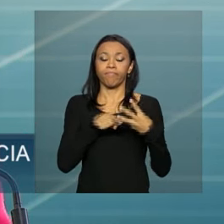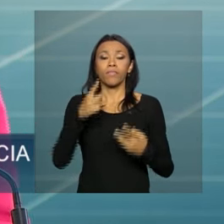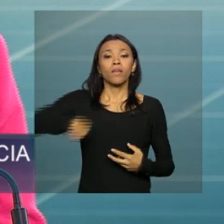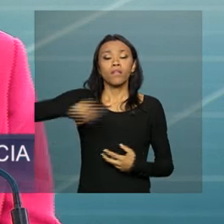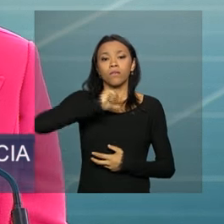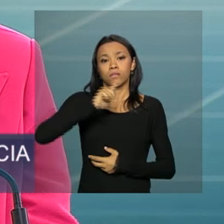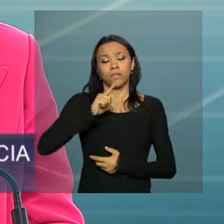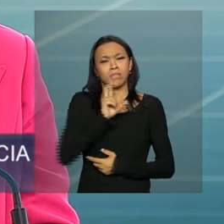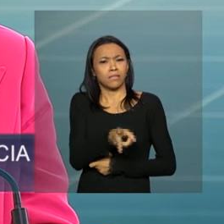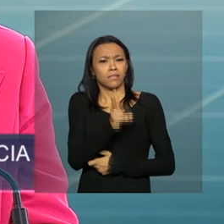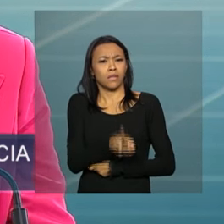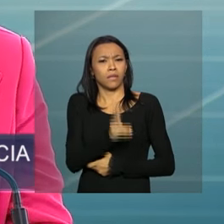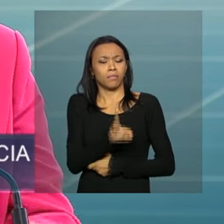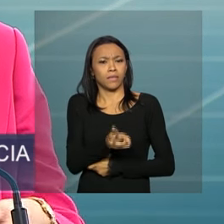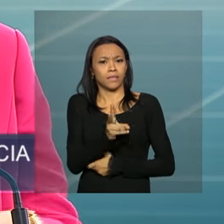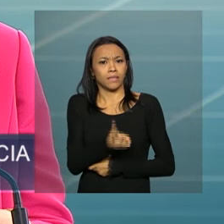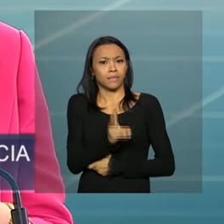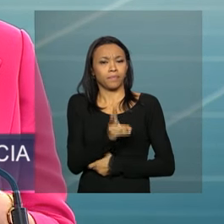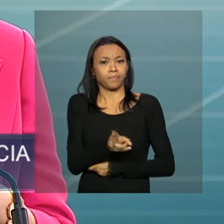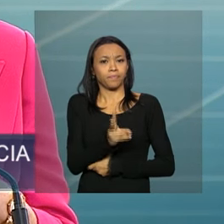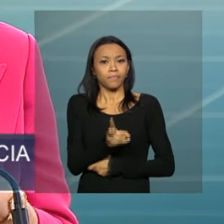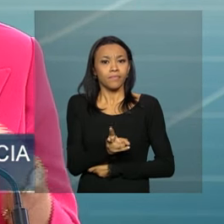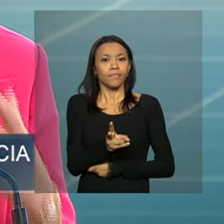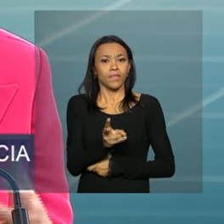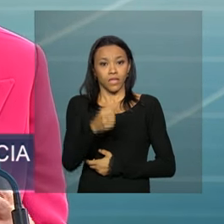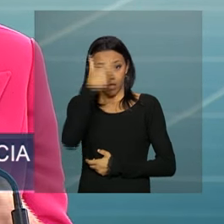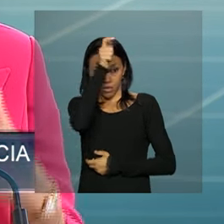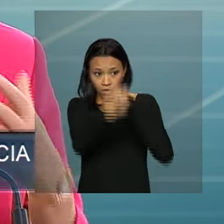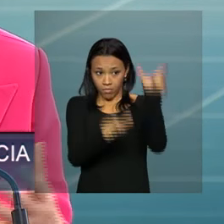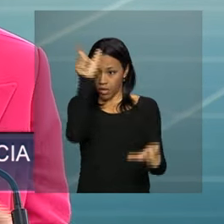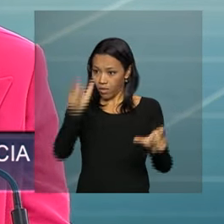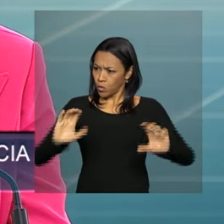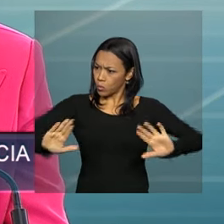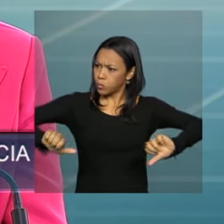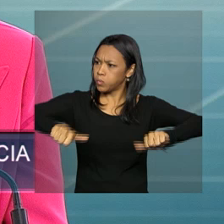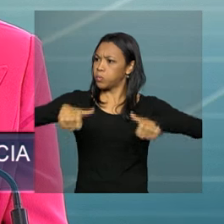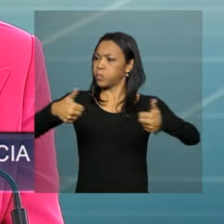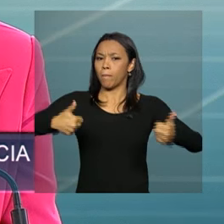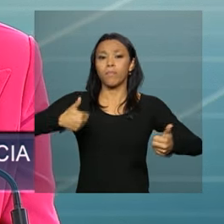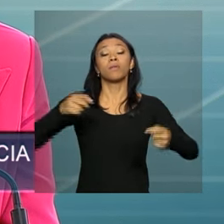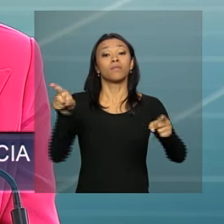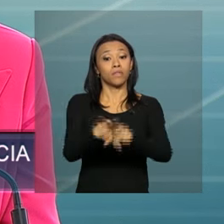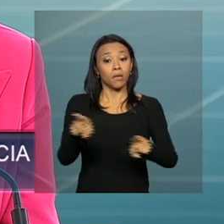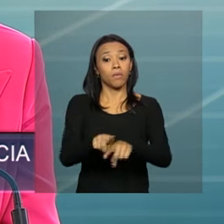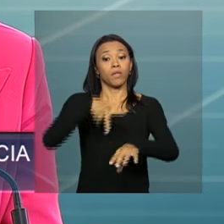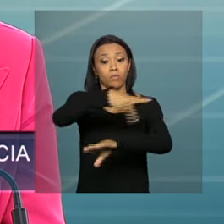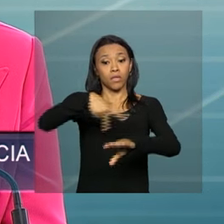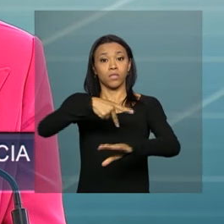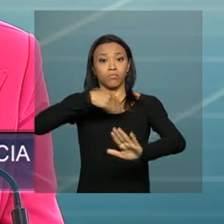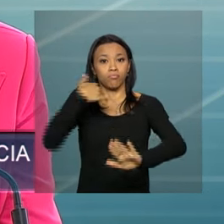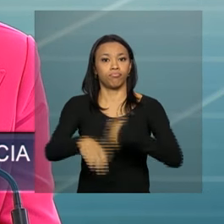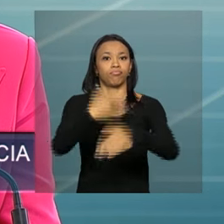vez que um brasileiro cresce, se desenvolve, se realiza, o Brasil cresce junto,